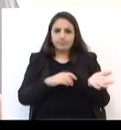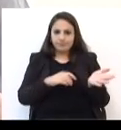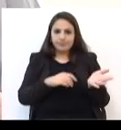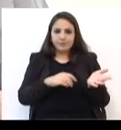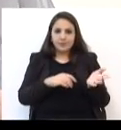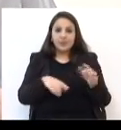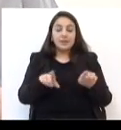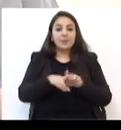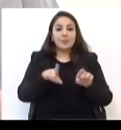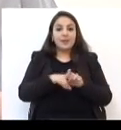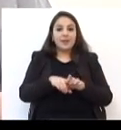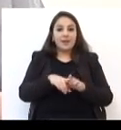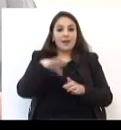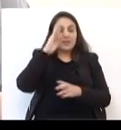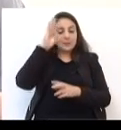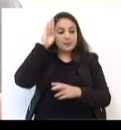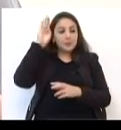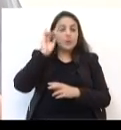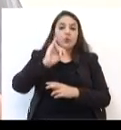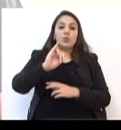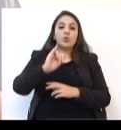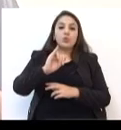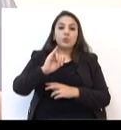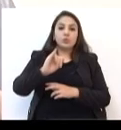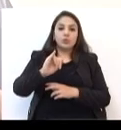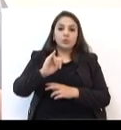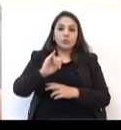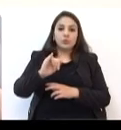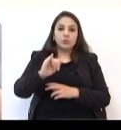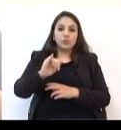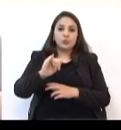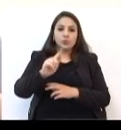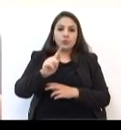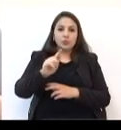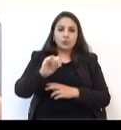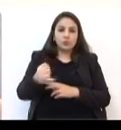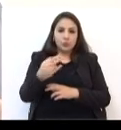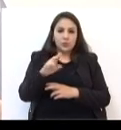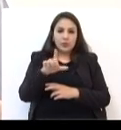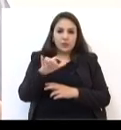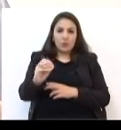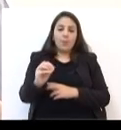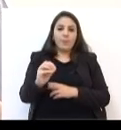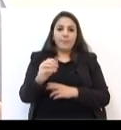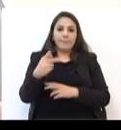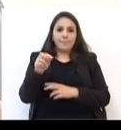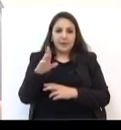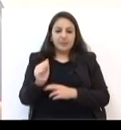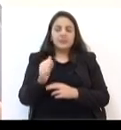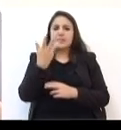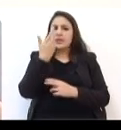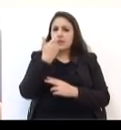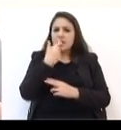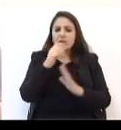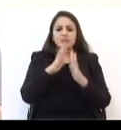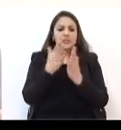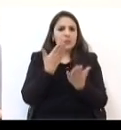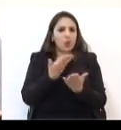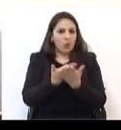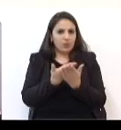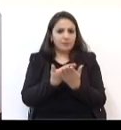disso é o hoje acadêmico Júlio Pérez, escritores novos, crianças das